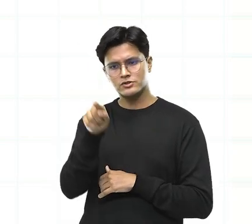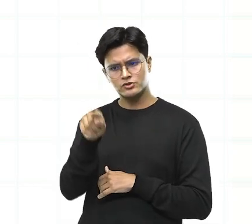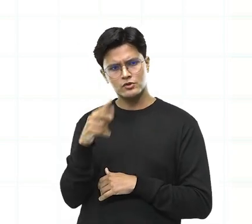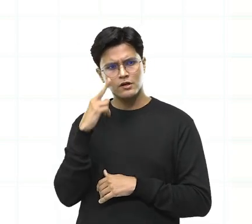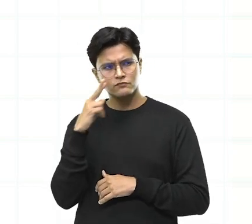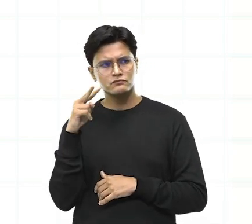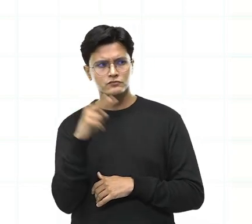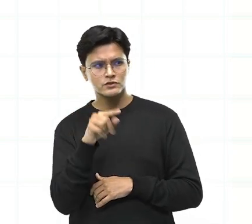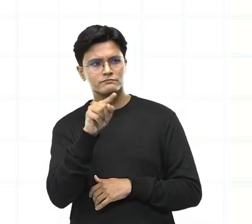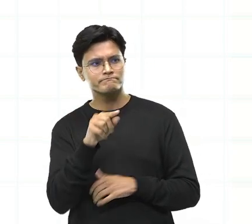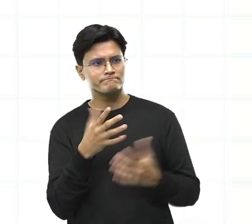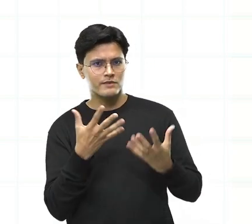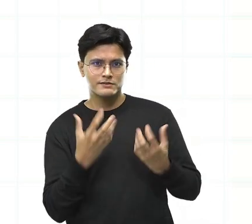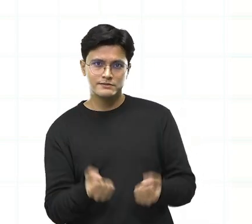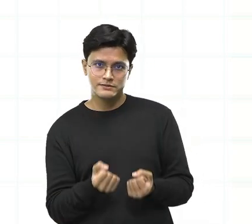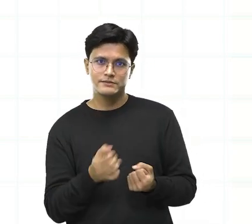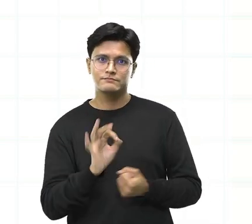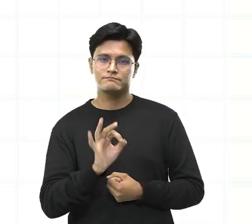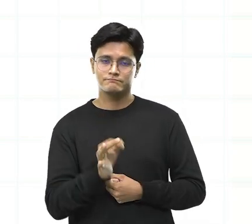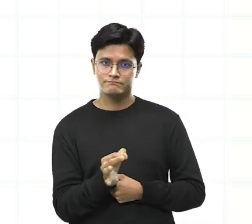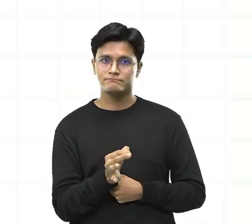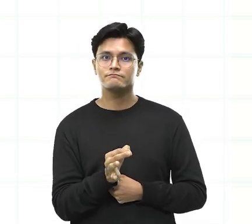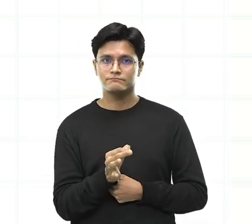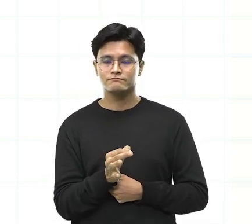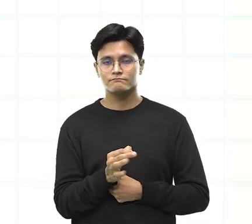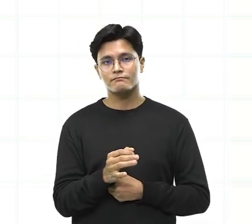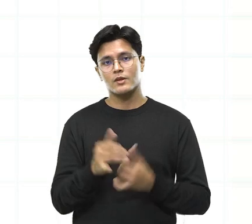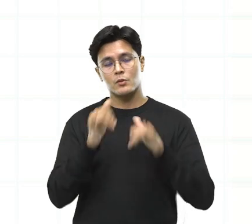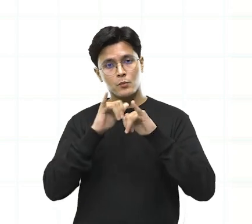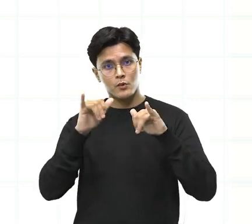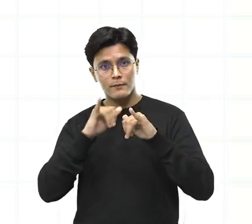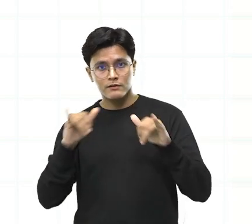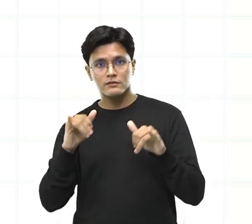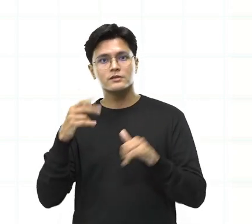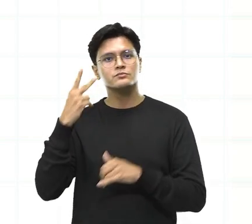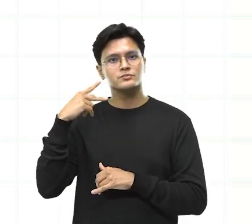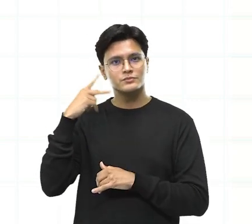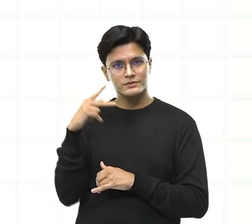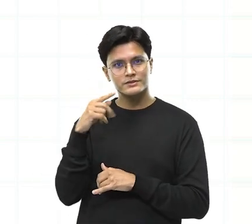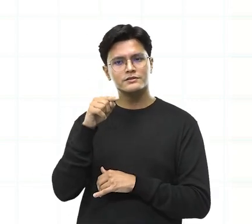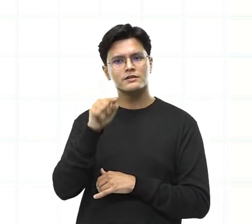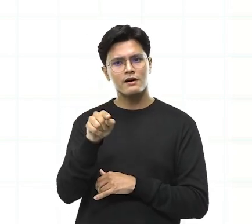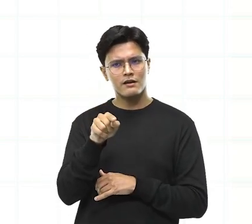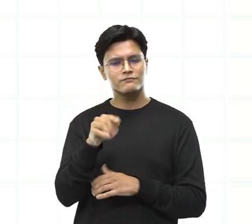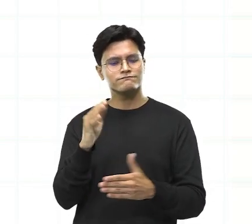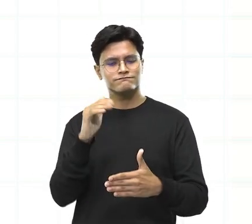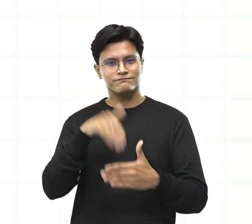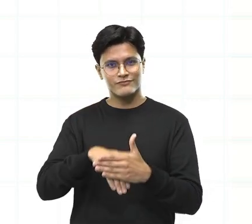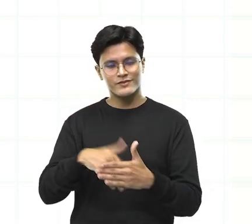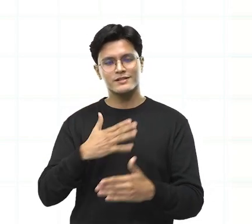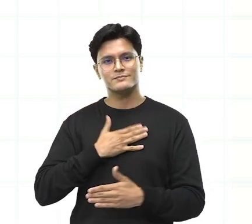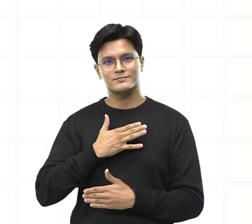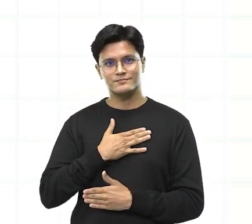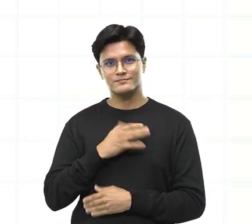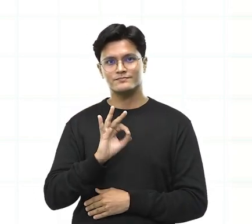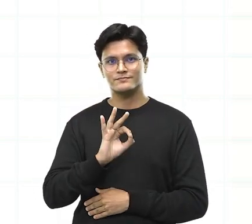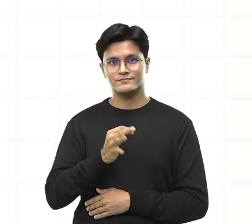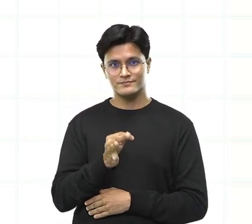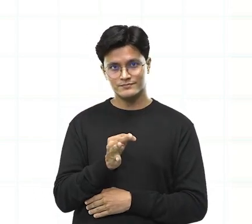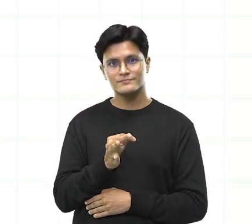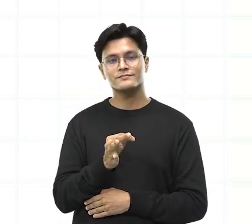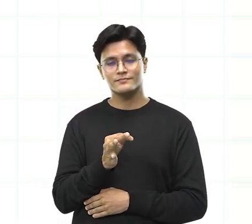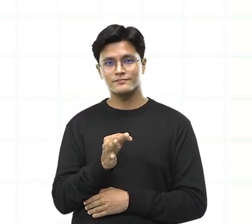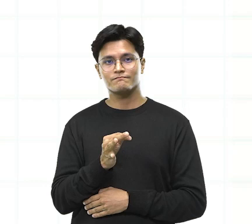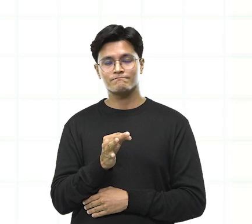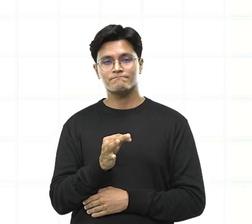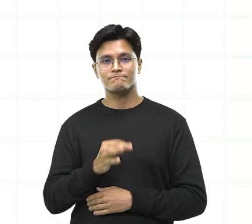vendo, que está me ouvindo, né, que está vendo a propaganda política, vote em mim, né? Vote naquele determinado político ali